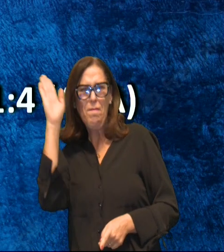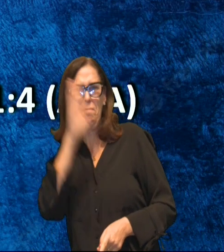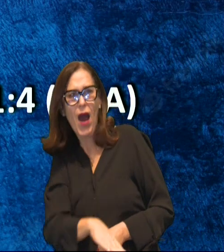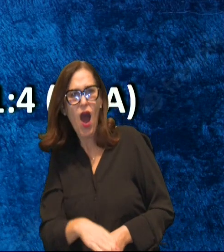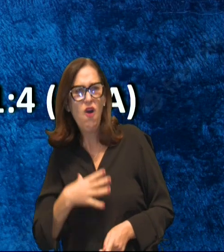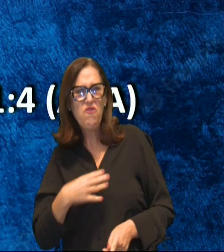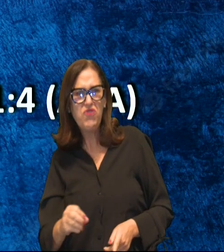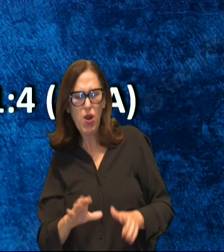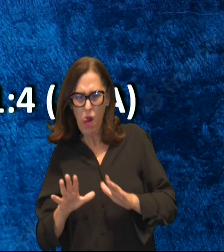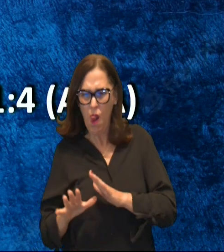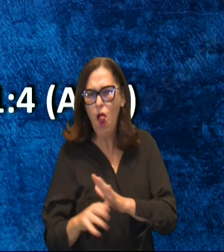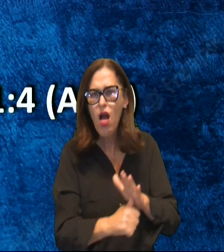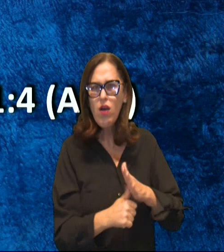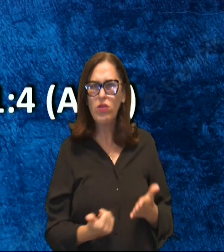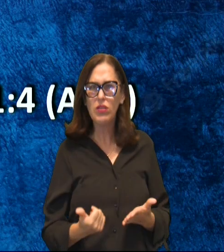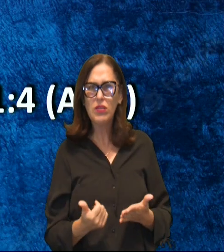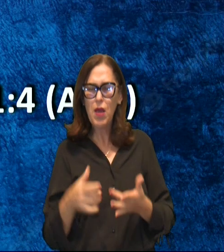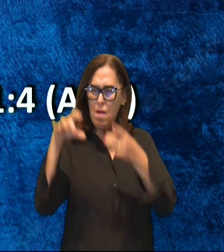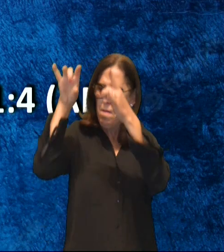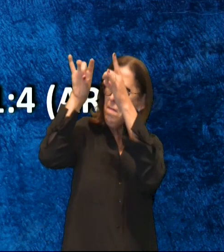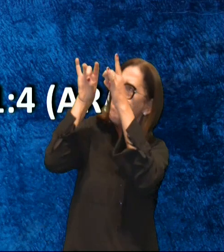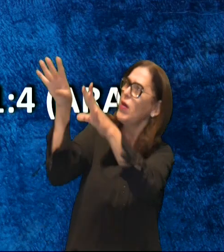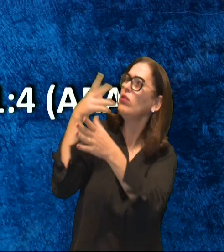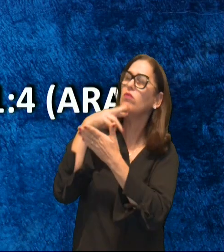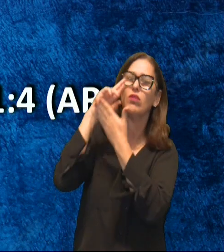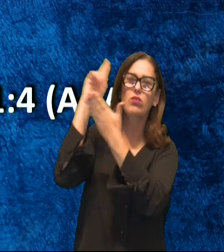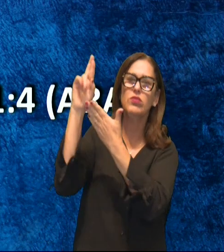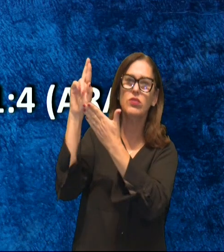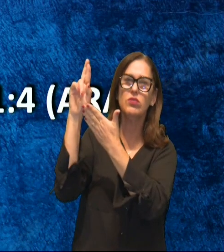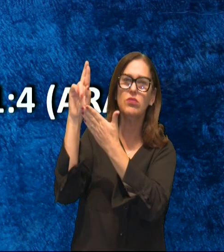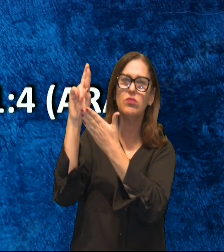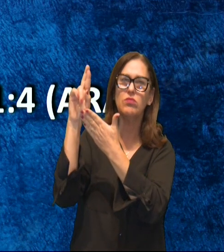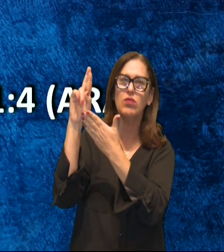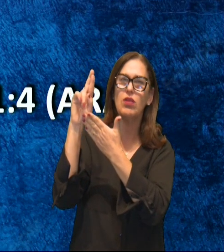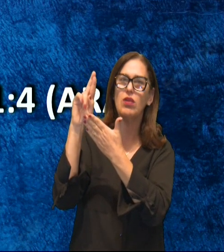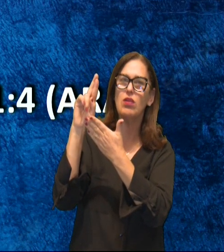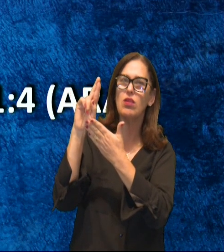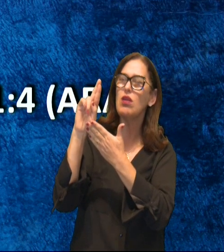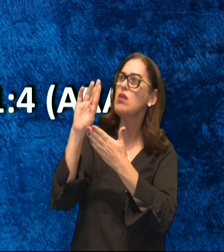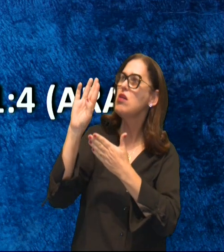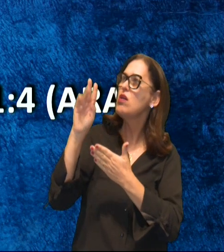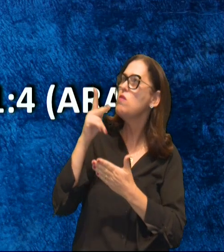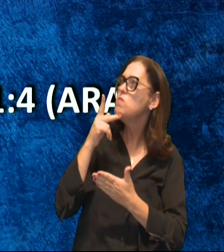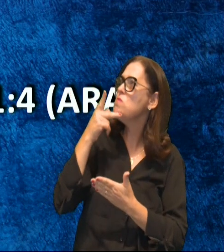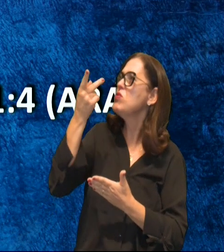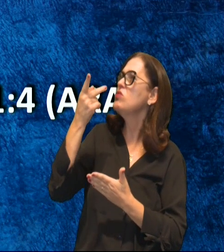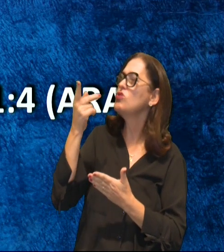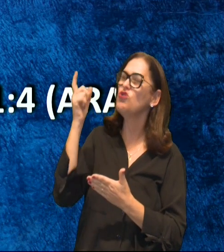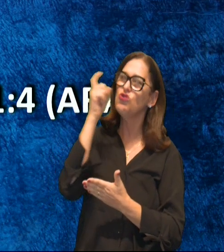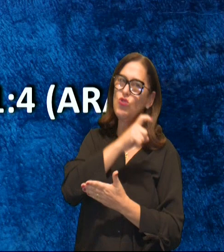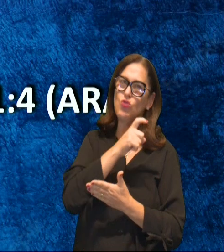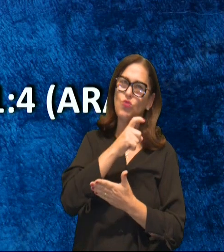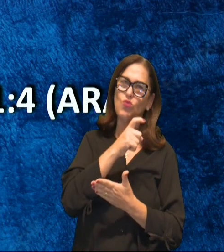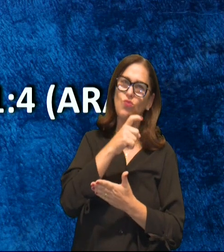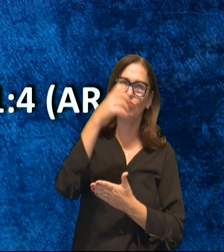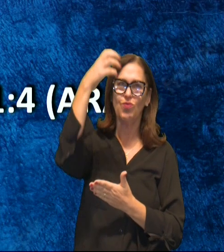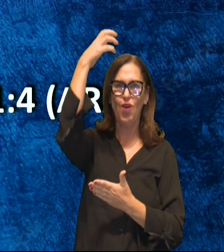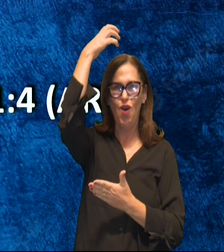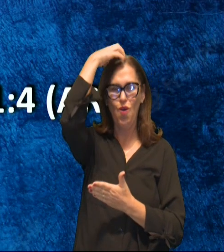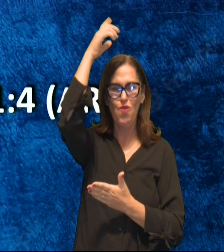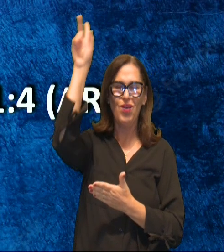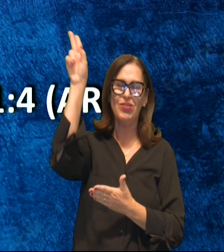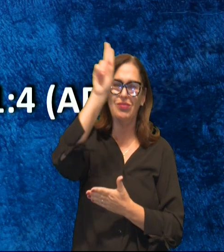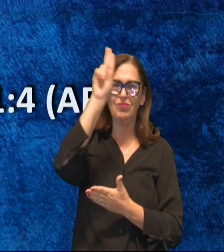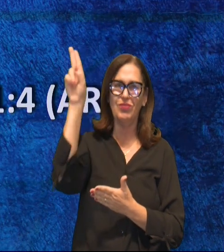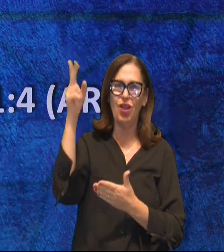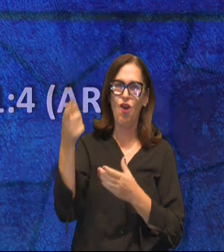filhos corruptores, abandonaram o Senhor e blasfemaram do Santo de Israel, voltaram